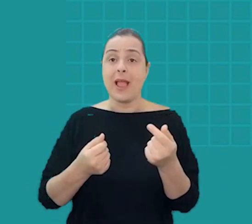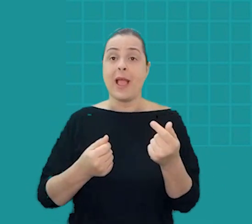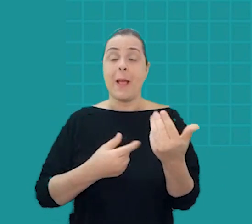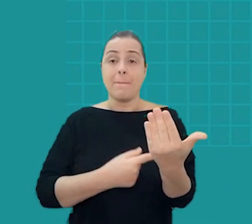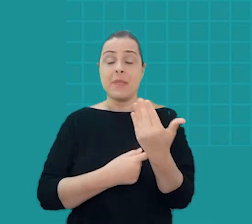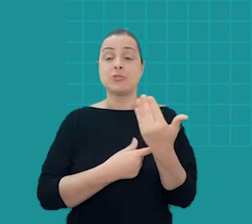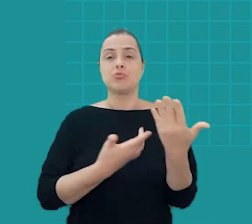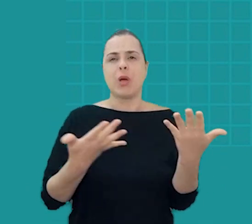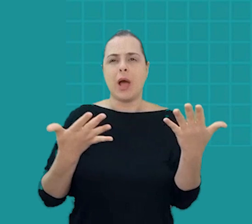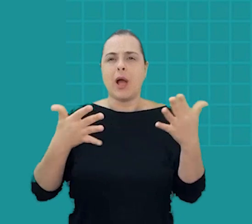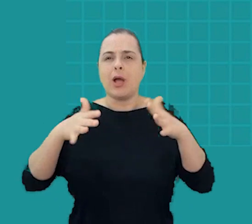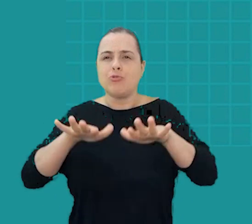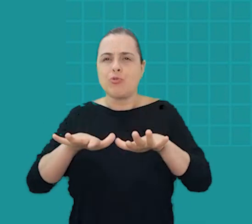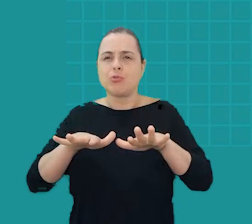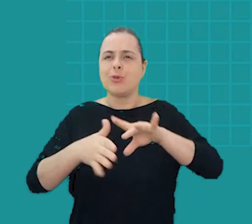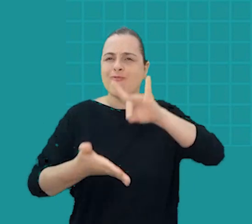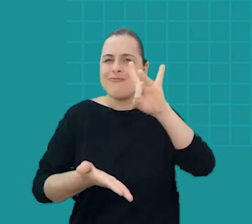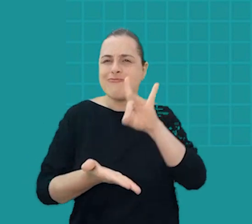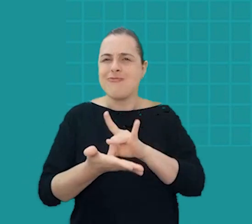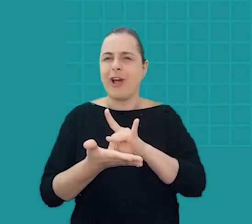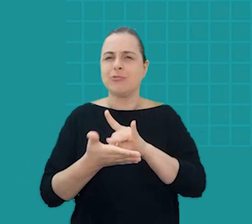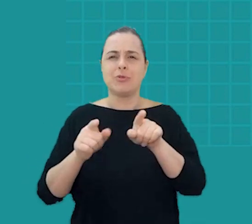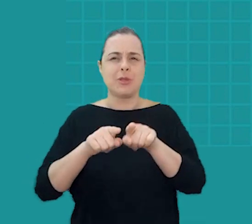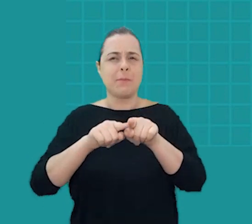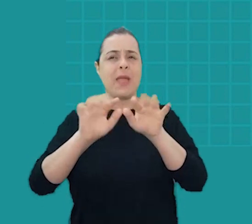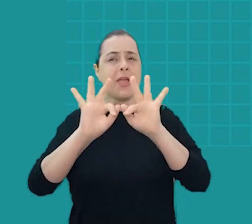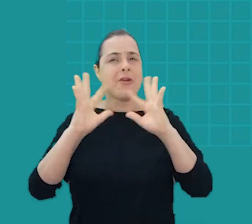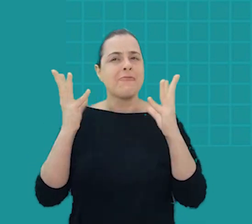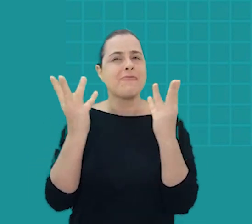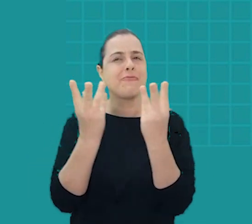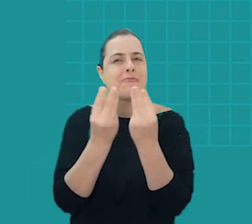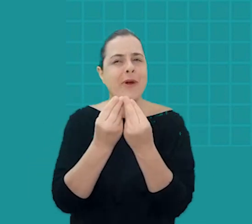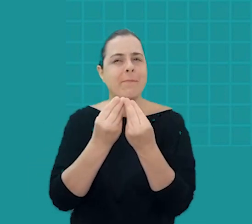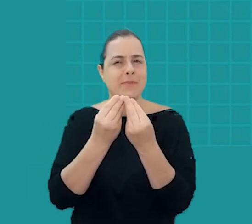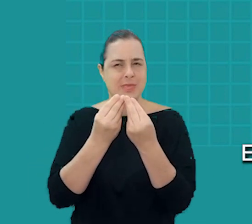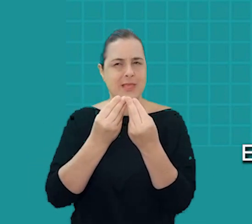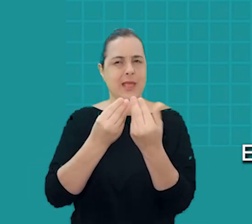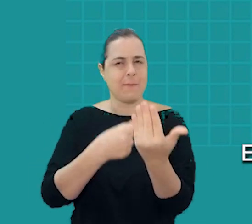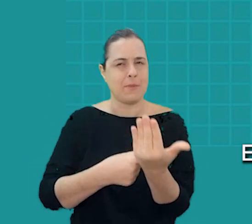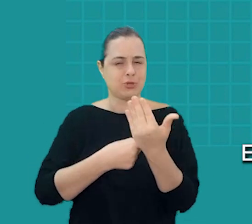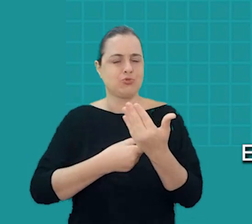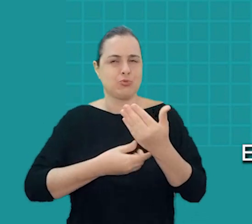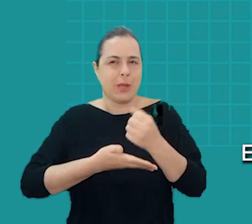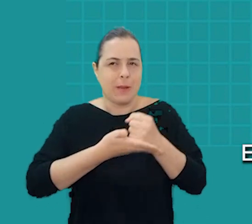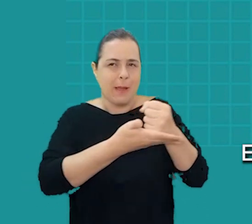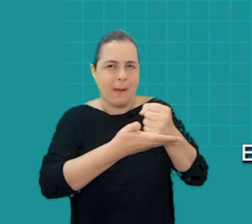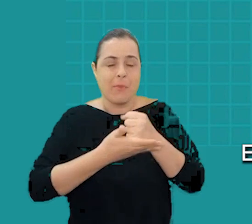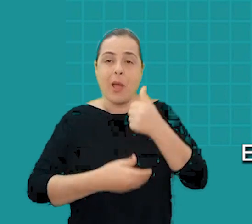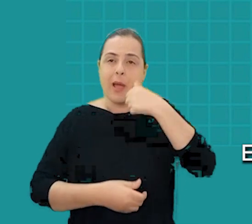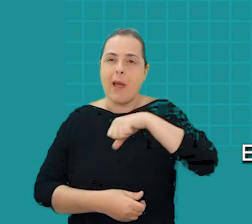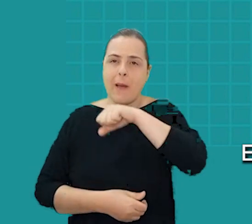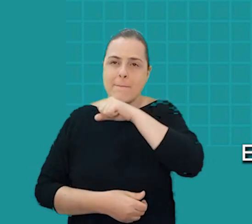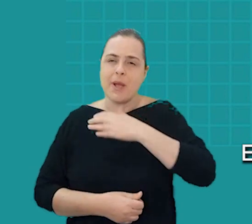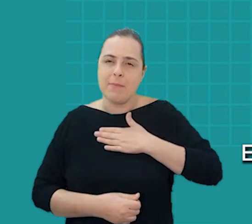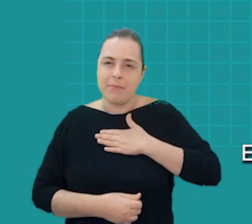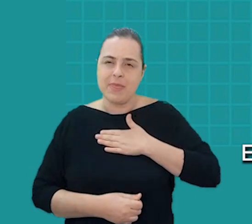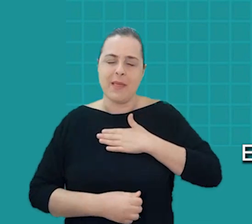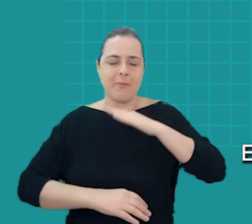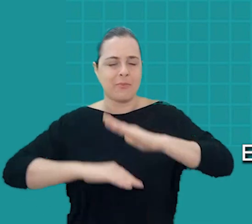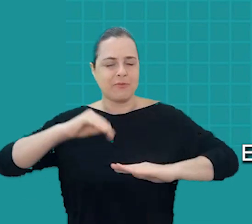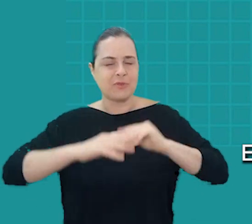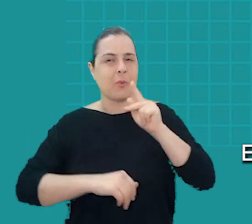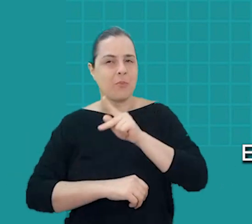boa estrutura familiar, de rede de apoio e tal. Então, como uma supermãe, professora, ela